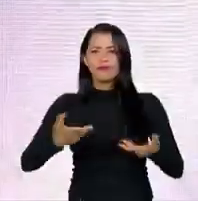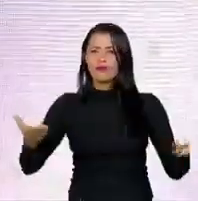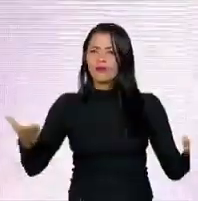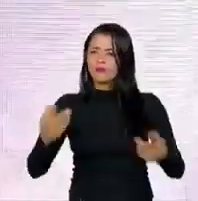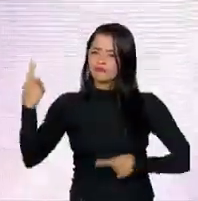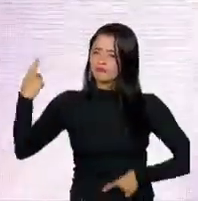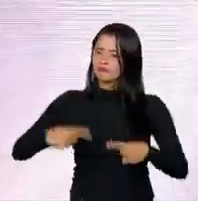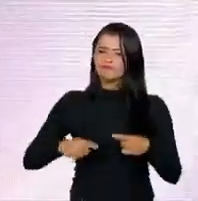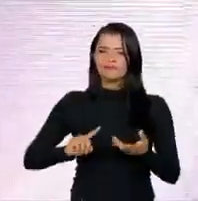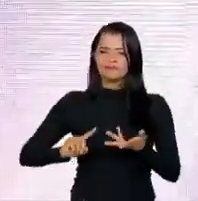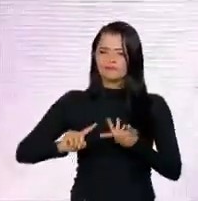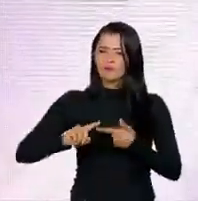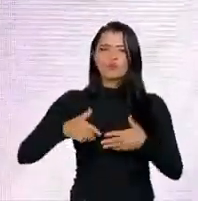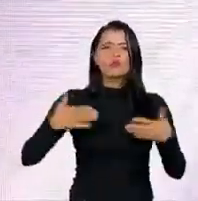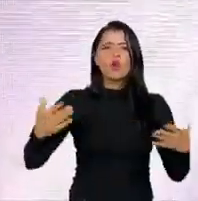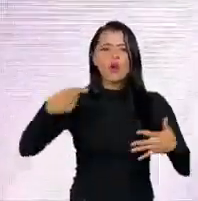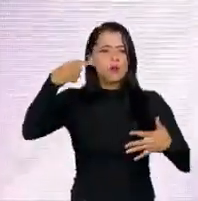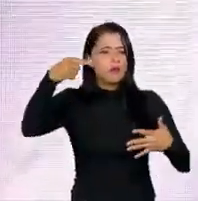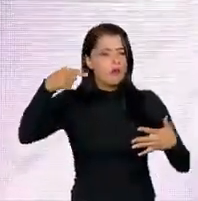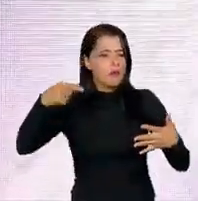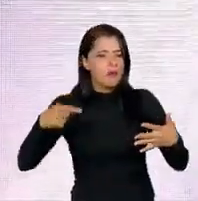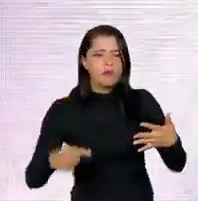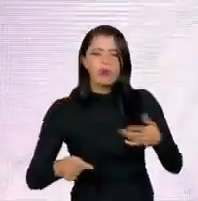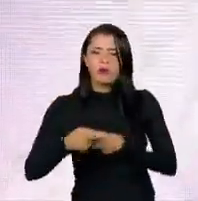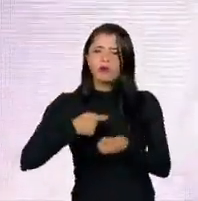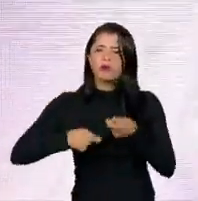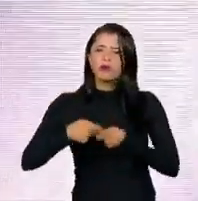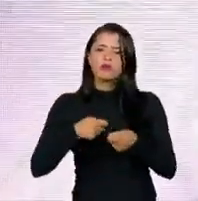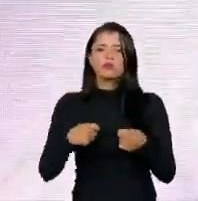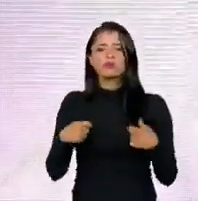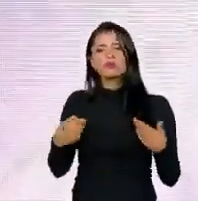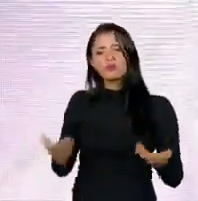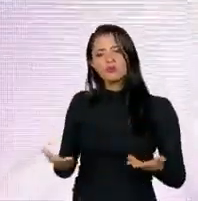são os aspectos econômicos, né,